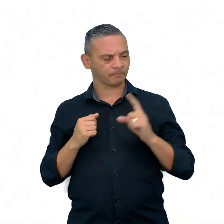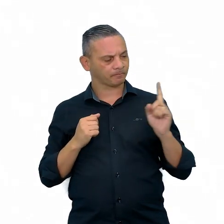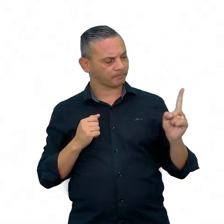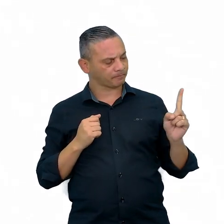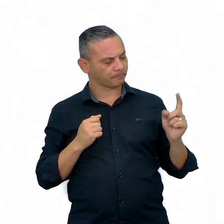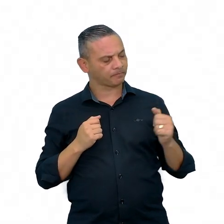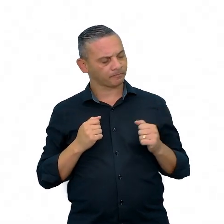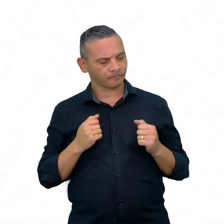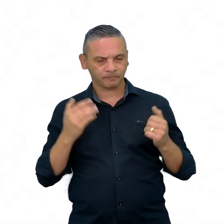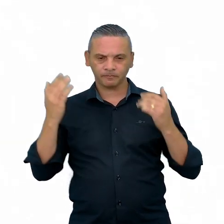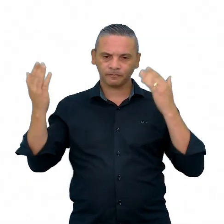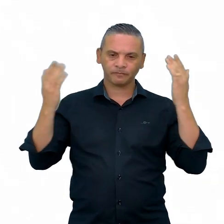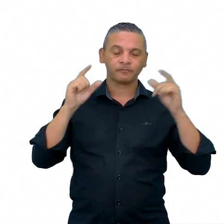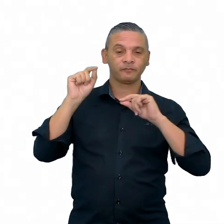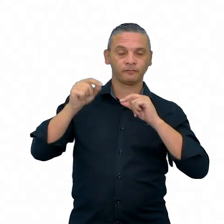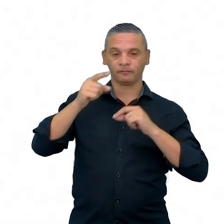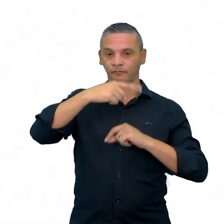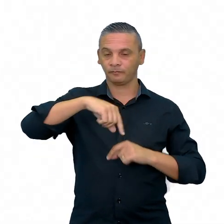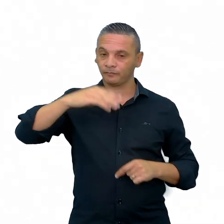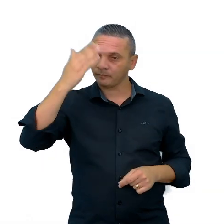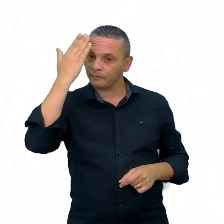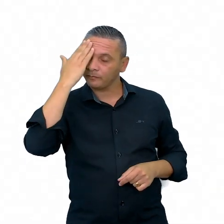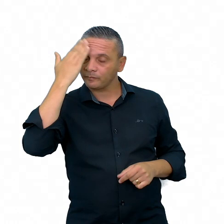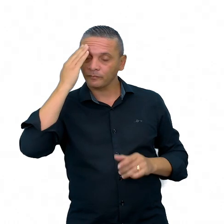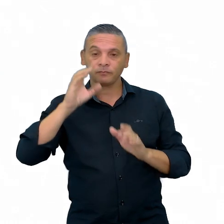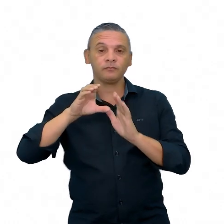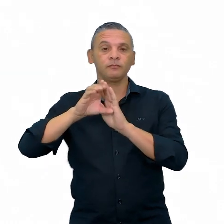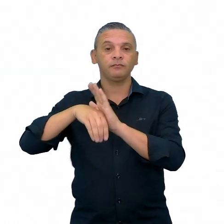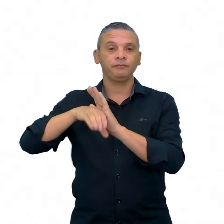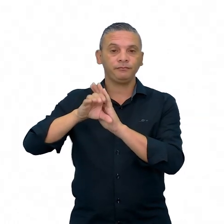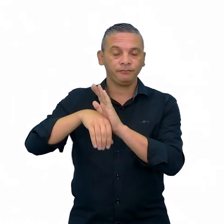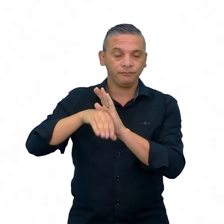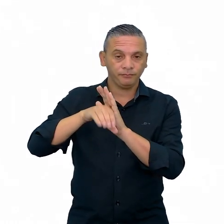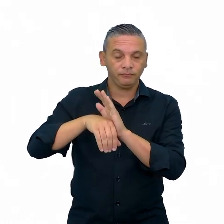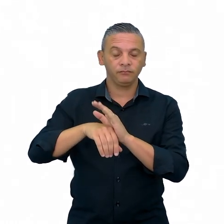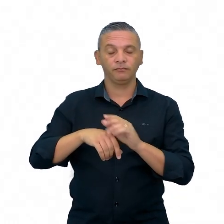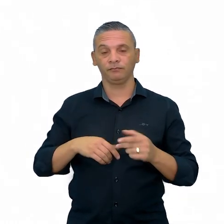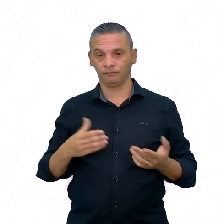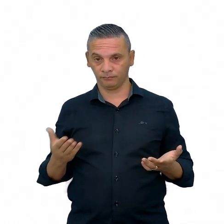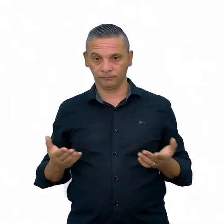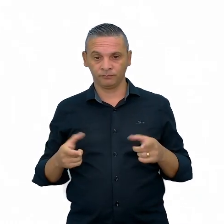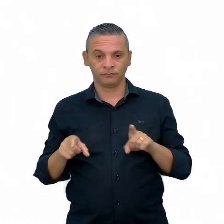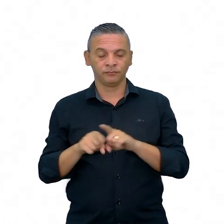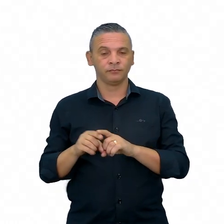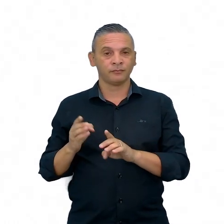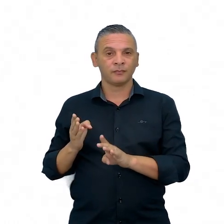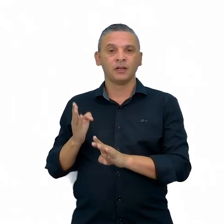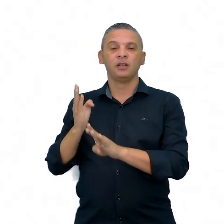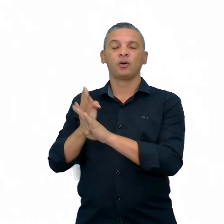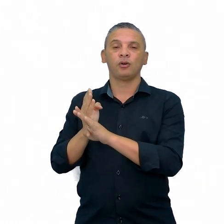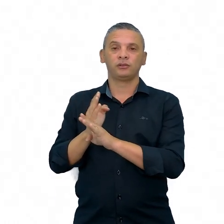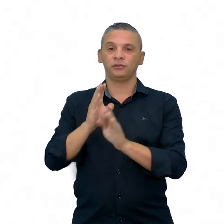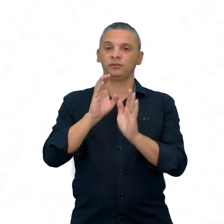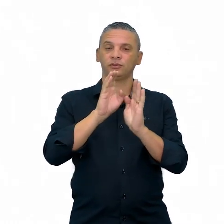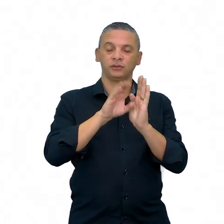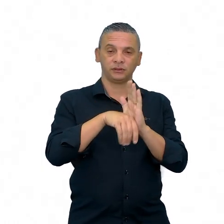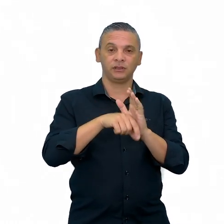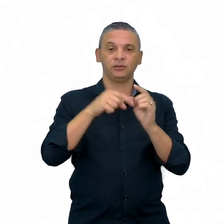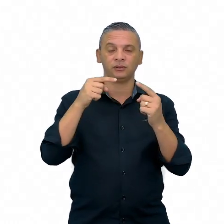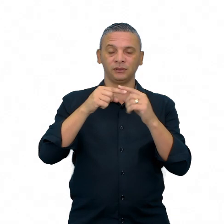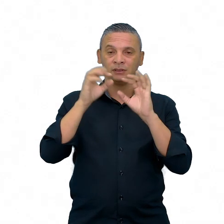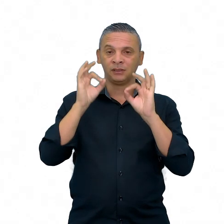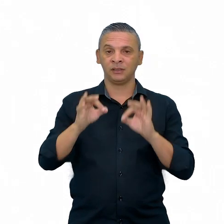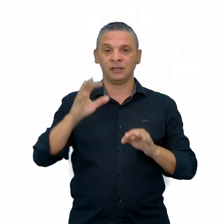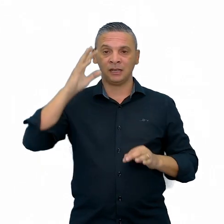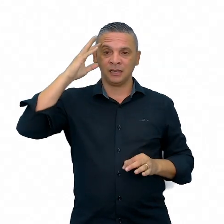A princípio compreender o conceito dessa razão que existe entre essas duas grandezas, identificar esse conceito de razão,